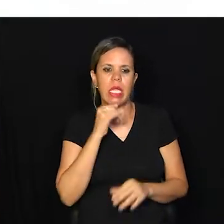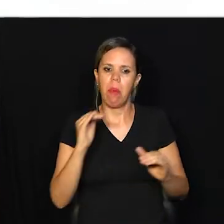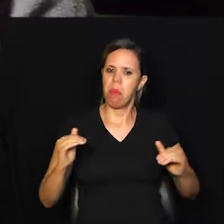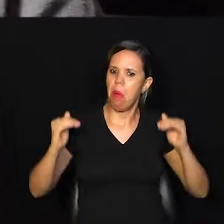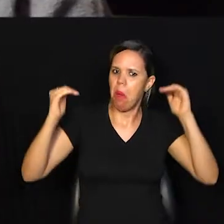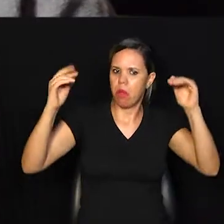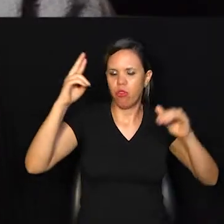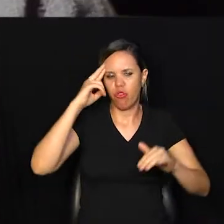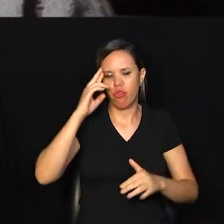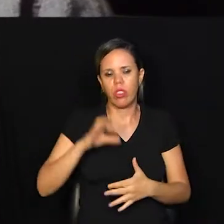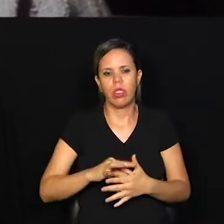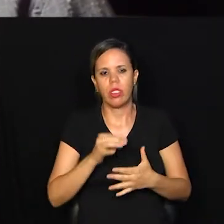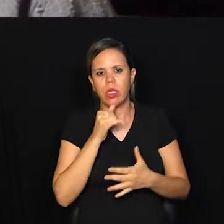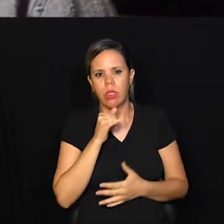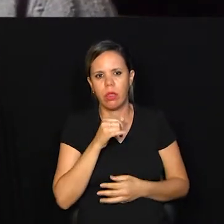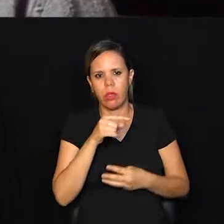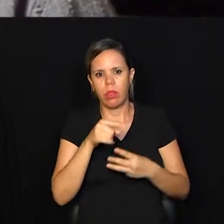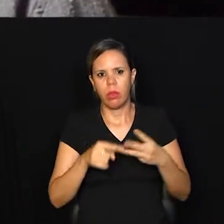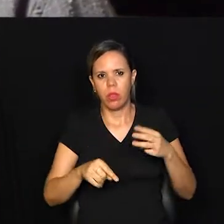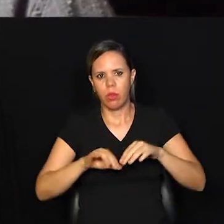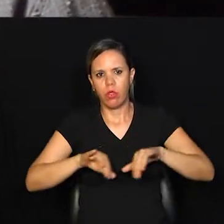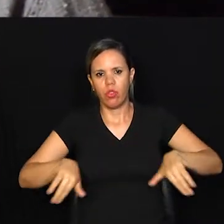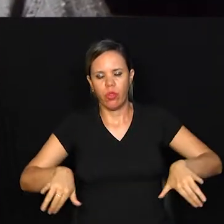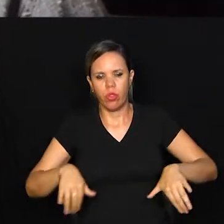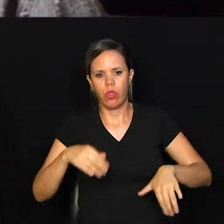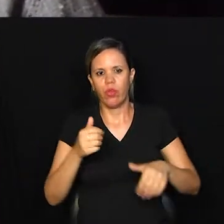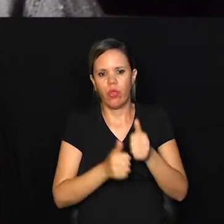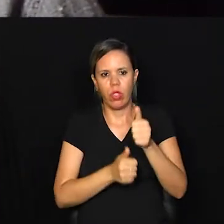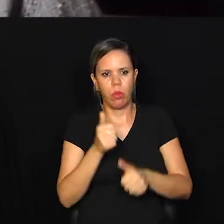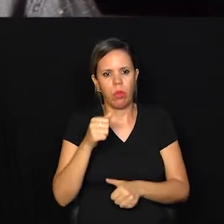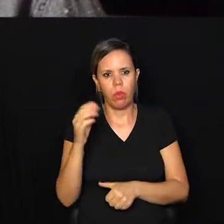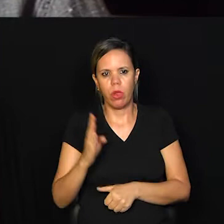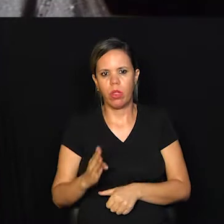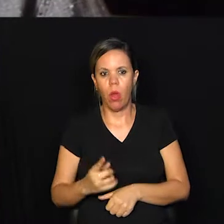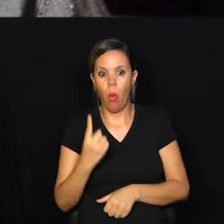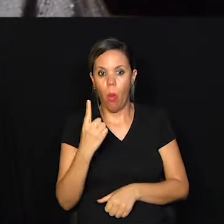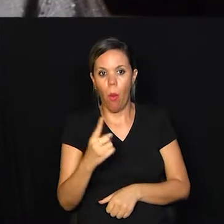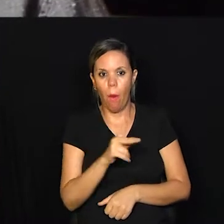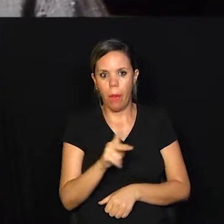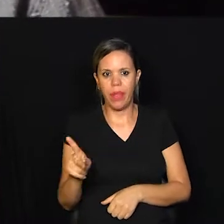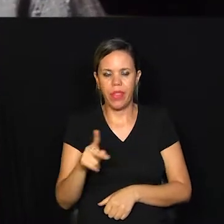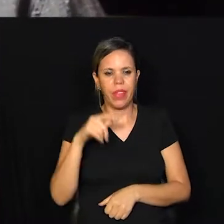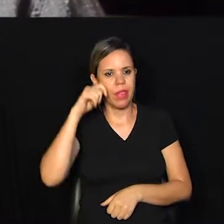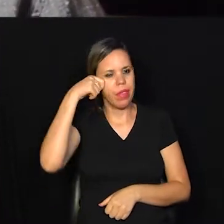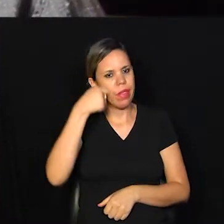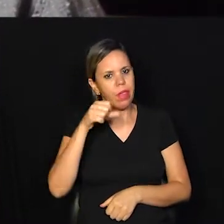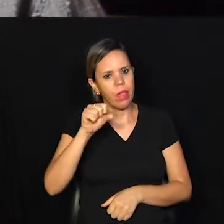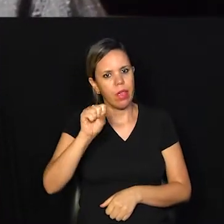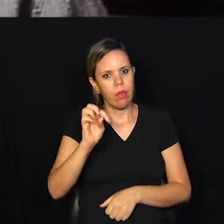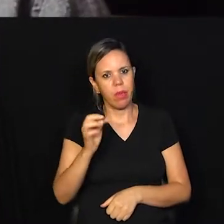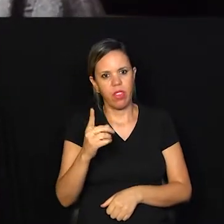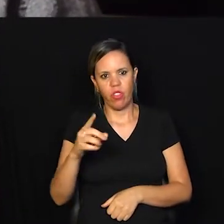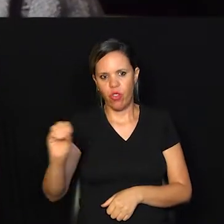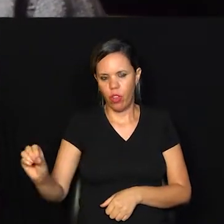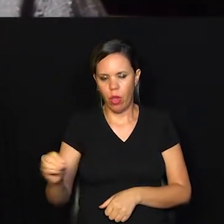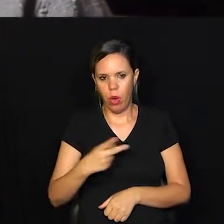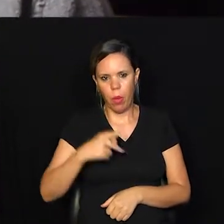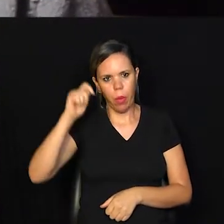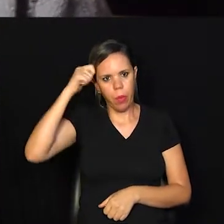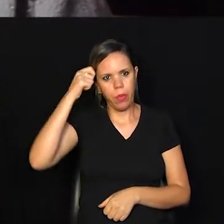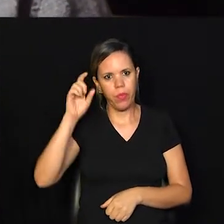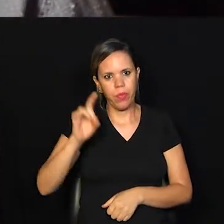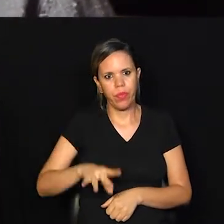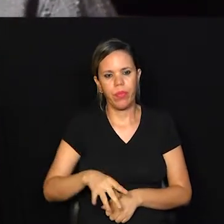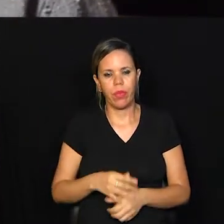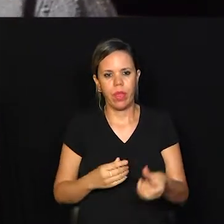comando. Tenho nas 3 primeiras divisões do futebol brasileiro um presidente negro, que é o Sebastião Arcanjo da Ponte Preta. Estou